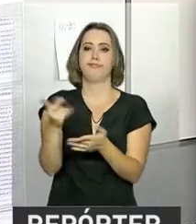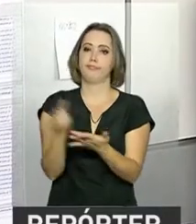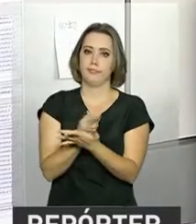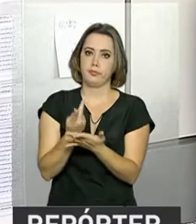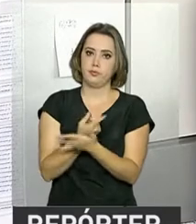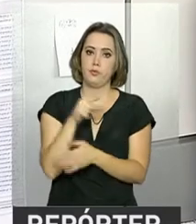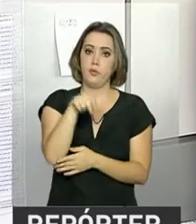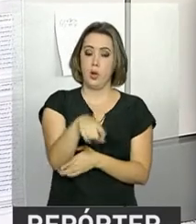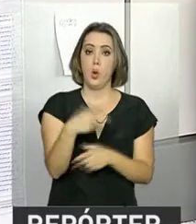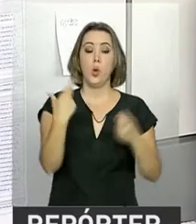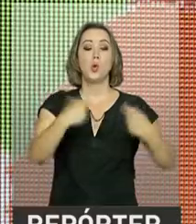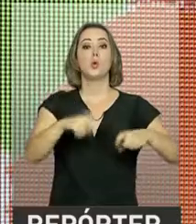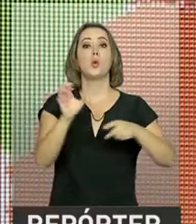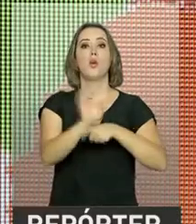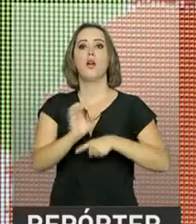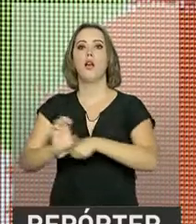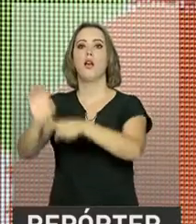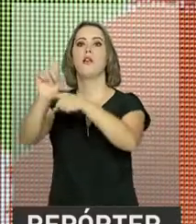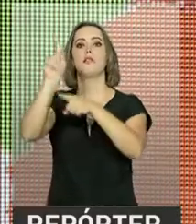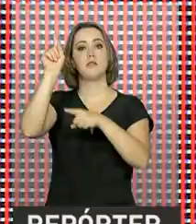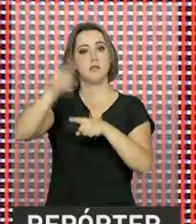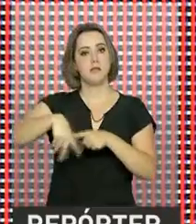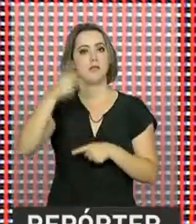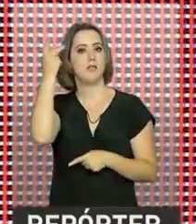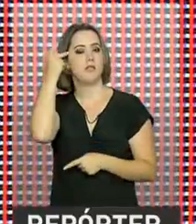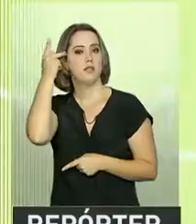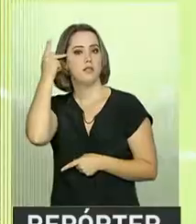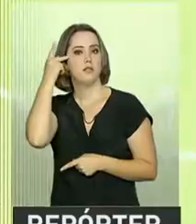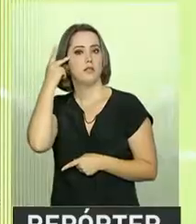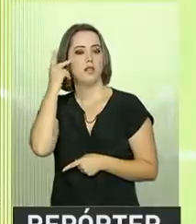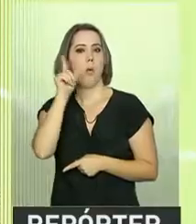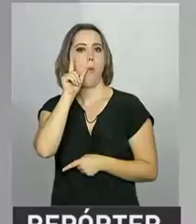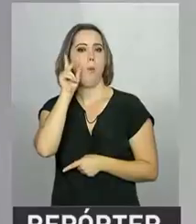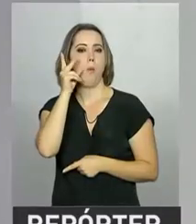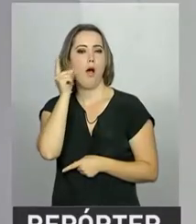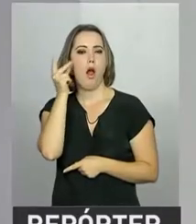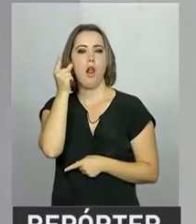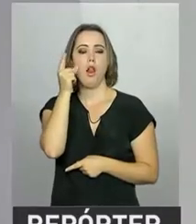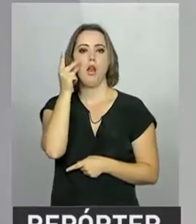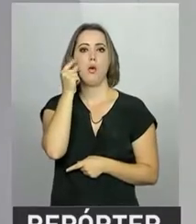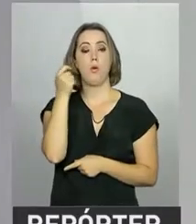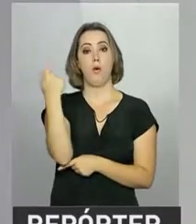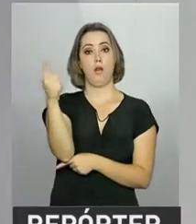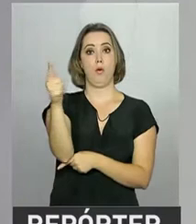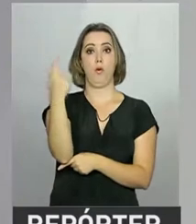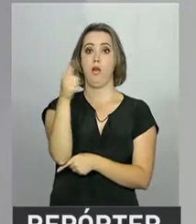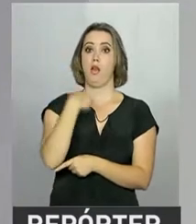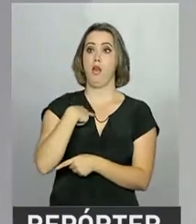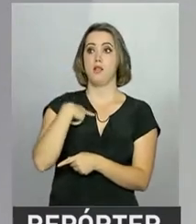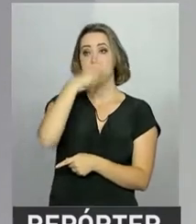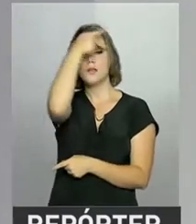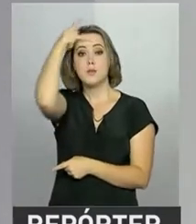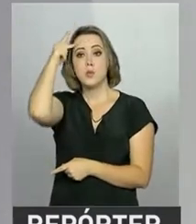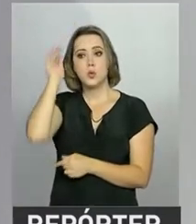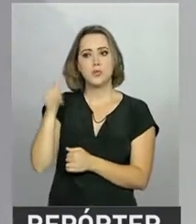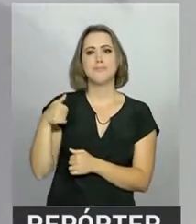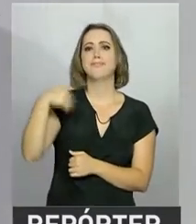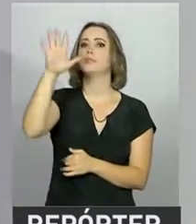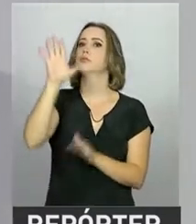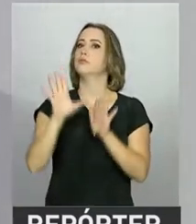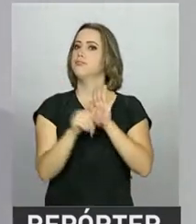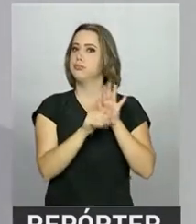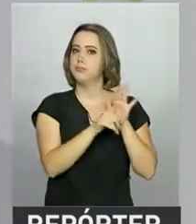estados campeões de fraudes são São Paulo, Alagoas e Goiás. A estimativa é de que em 2017